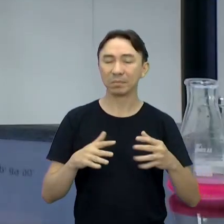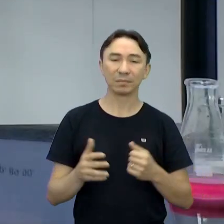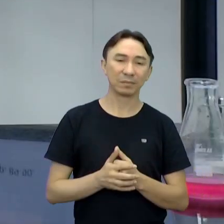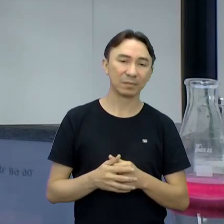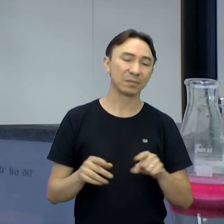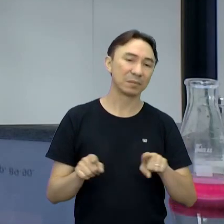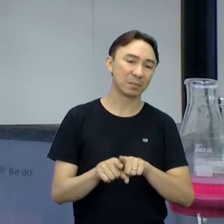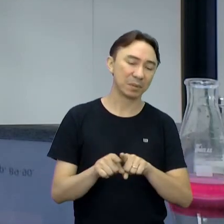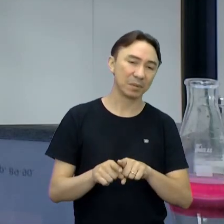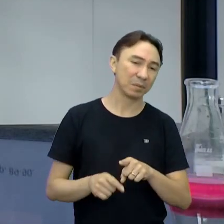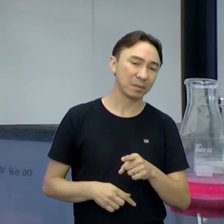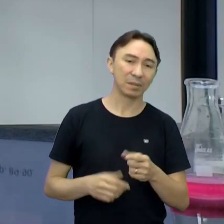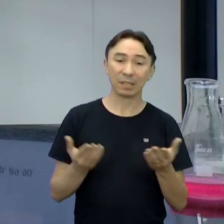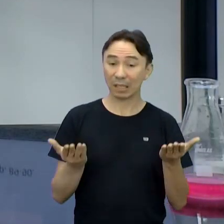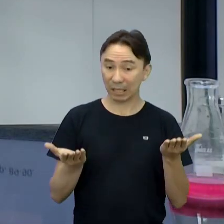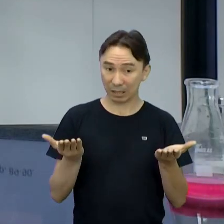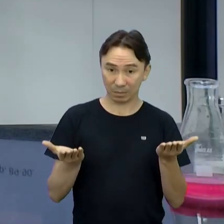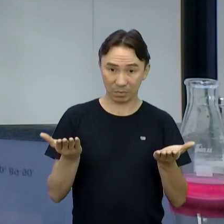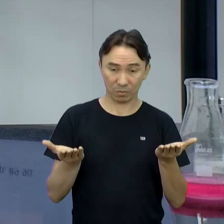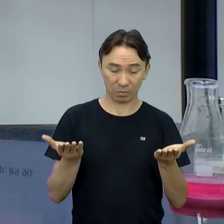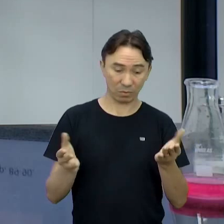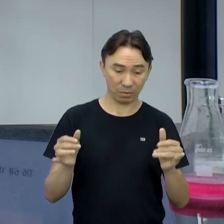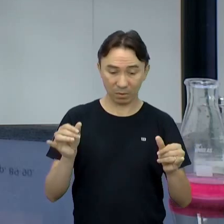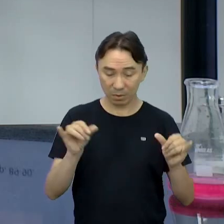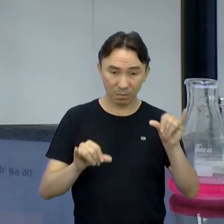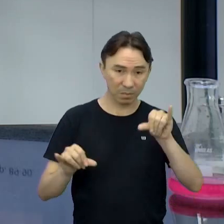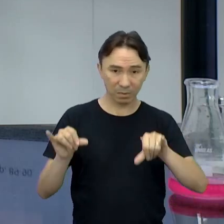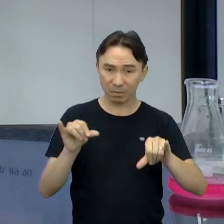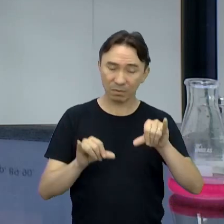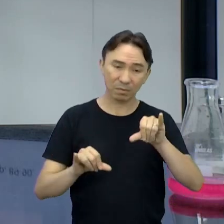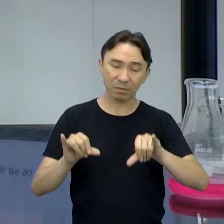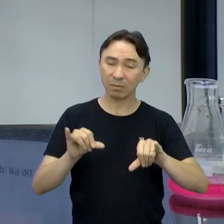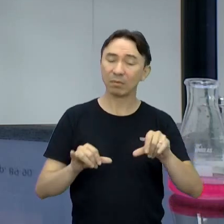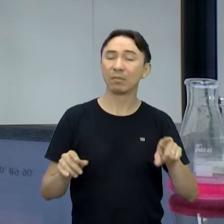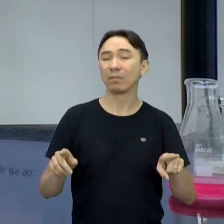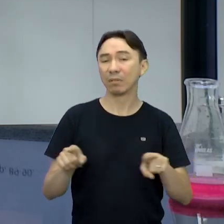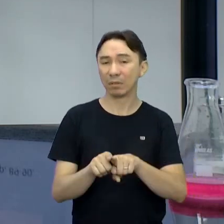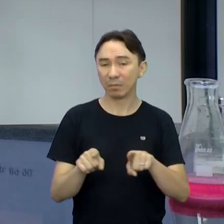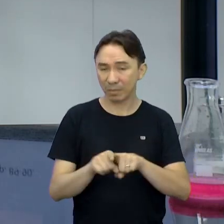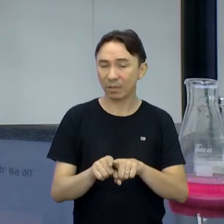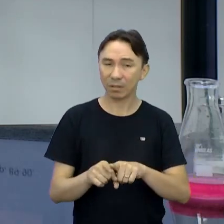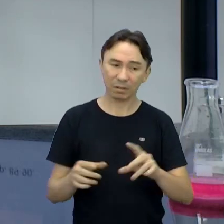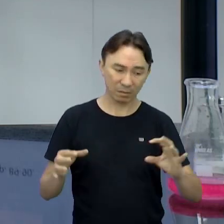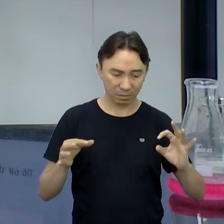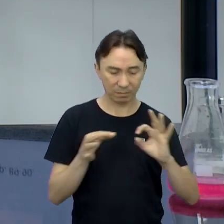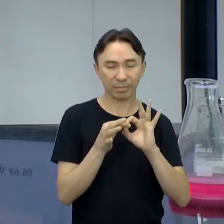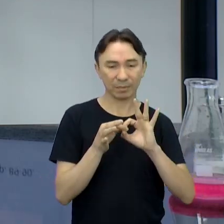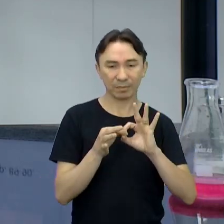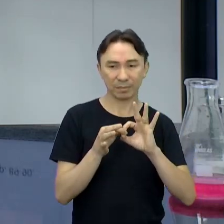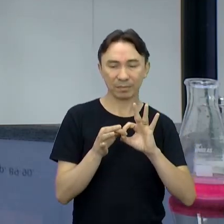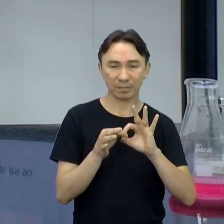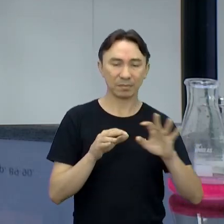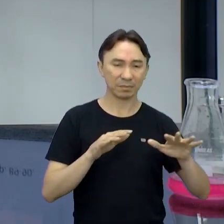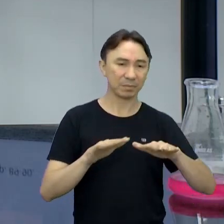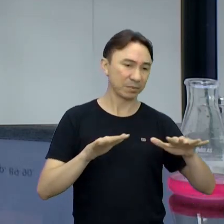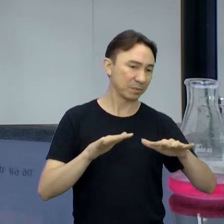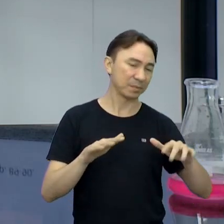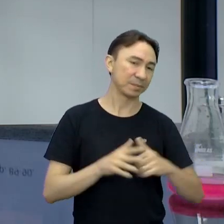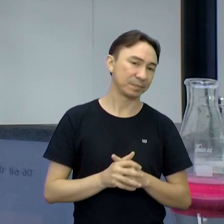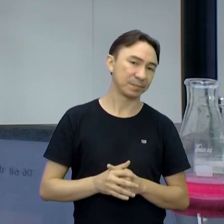equilíbrio químico também está nessa junção dos movimentos, né? Então, por